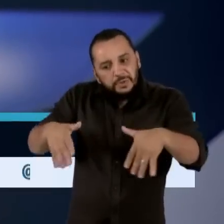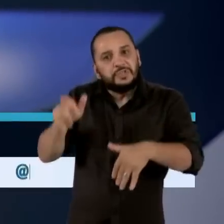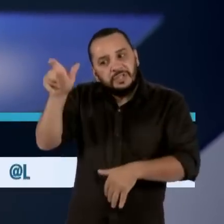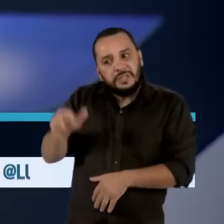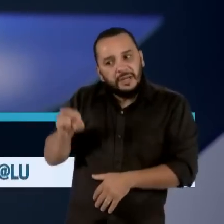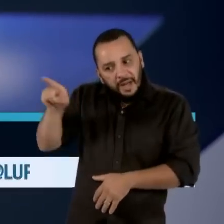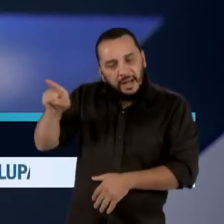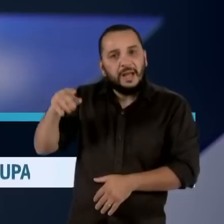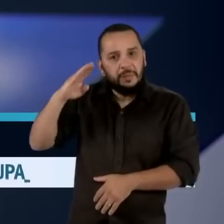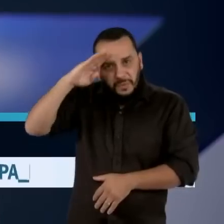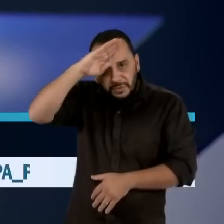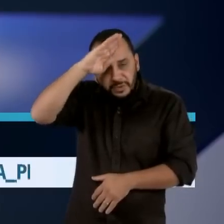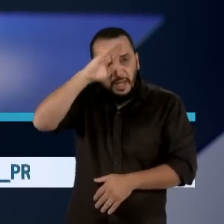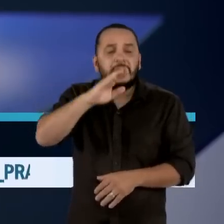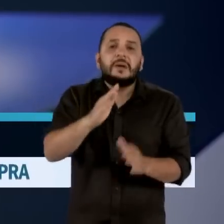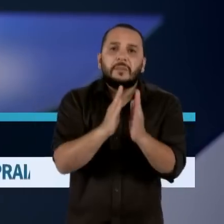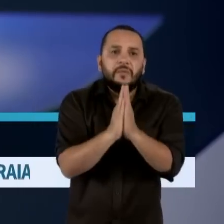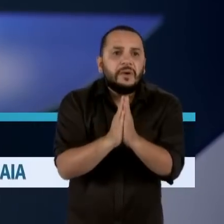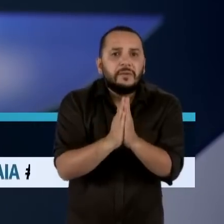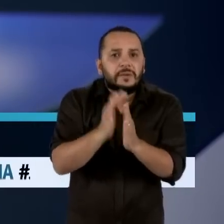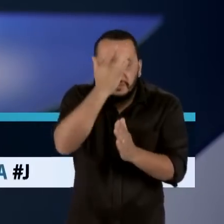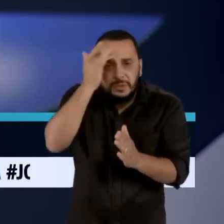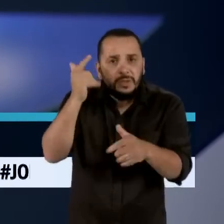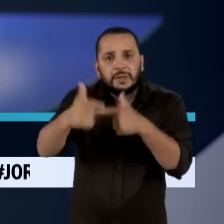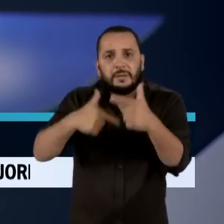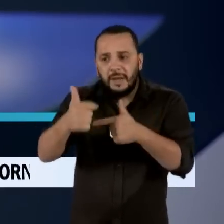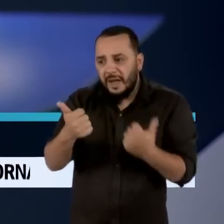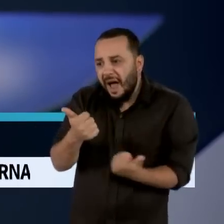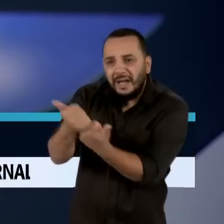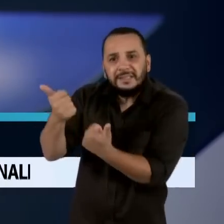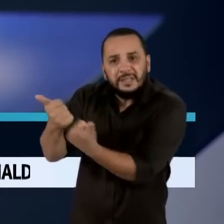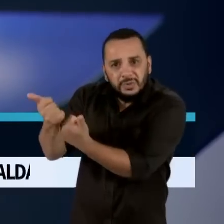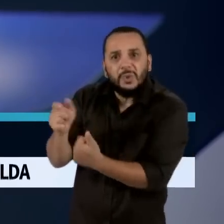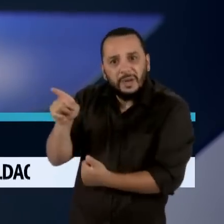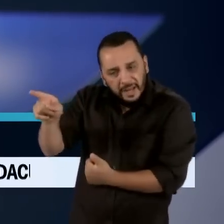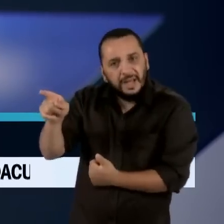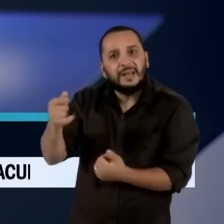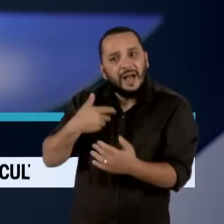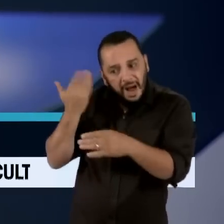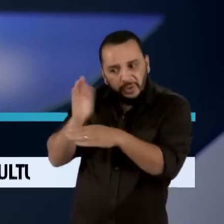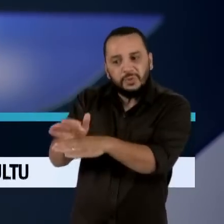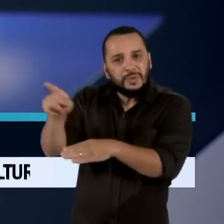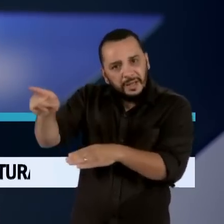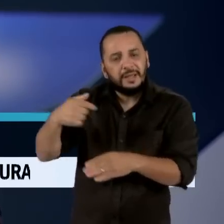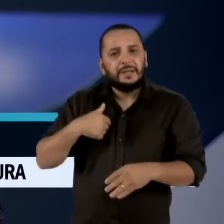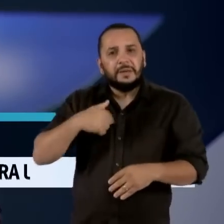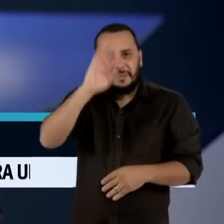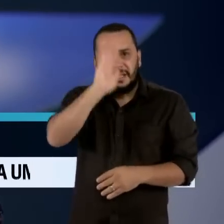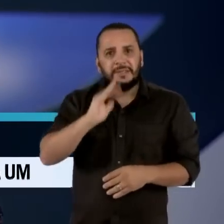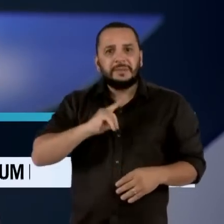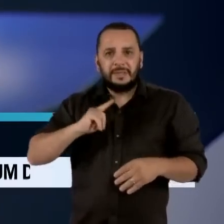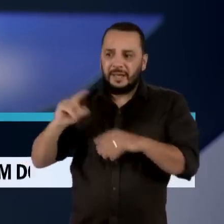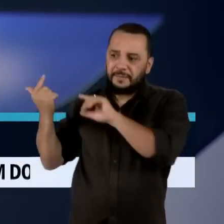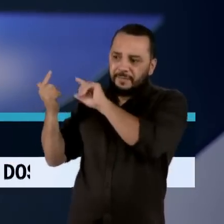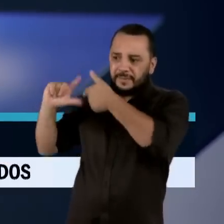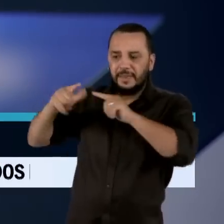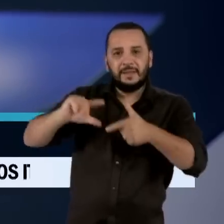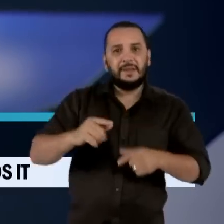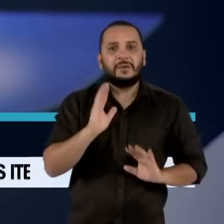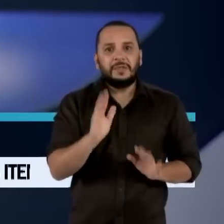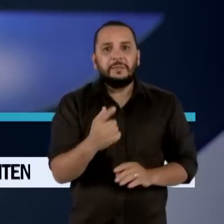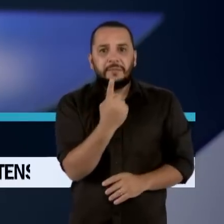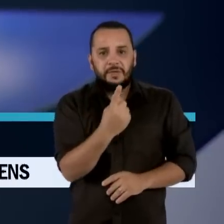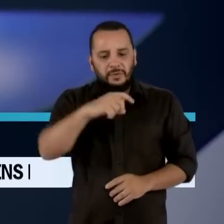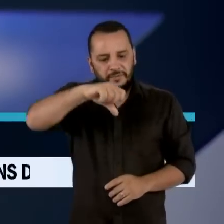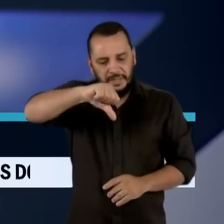uma sugestão para os assessores dele, porque é péssimo, né? O Brasil tem essa tradição desde 47 de